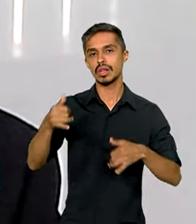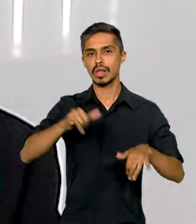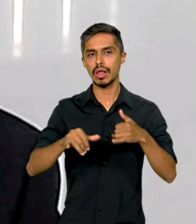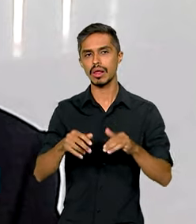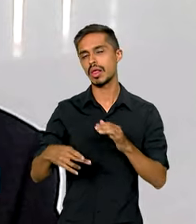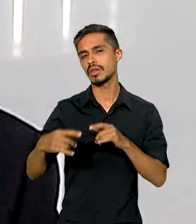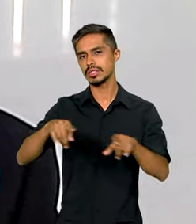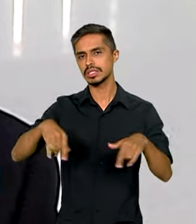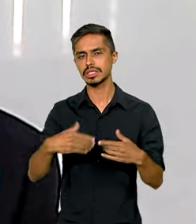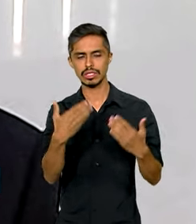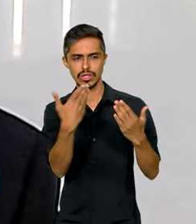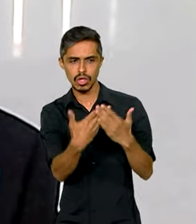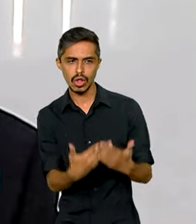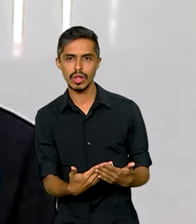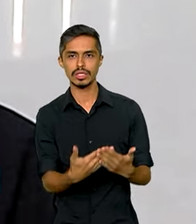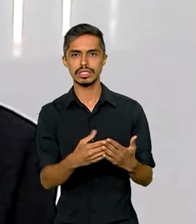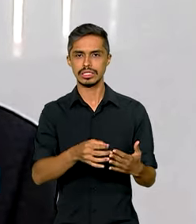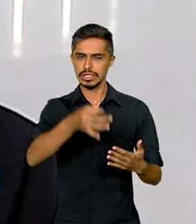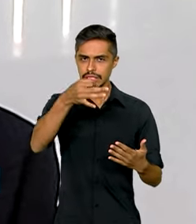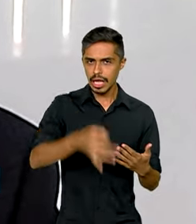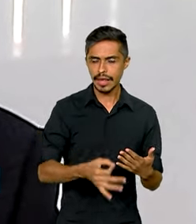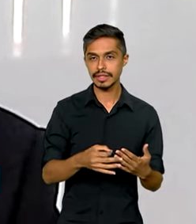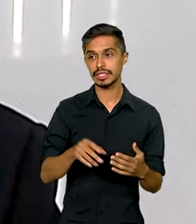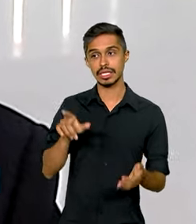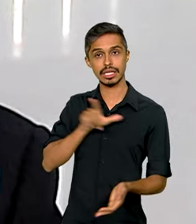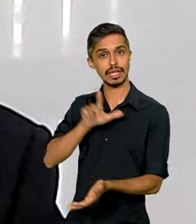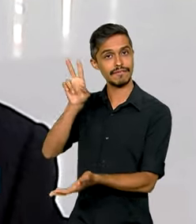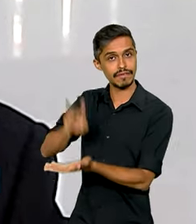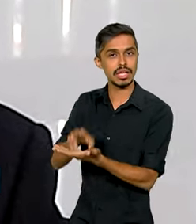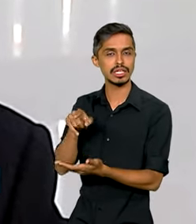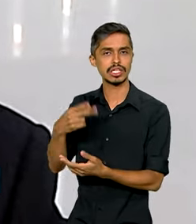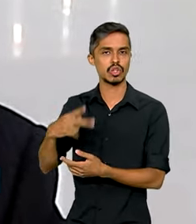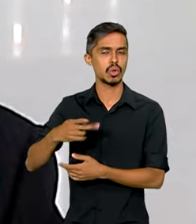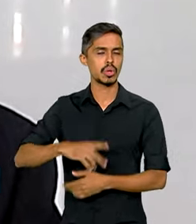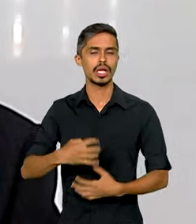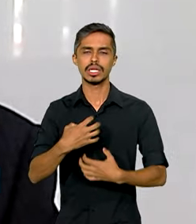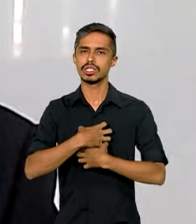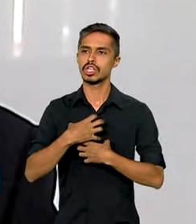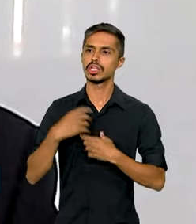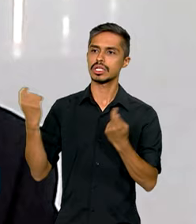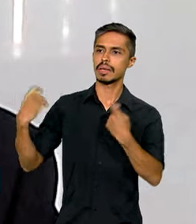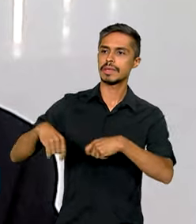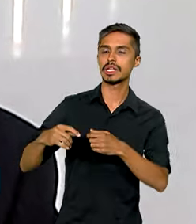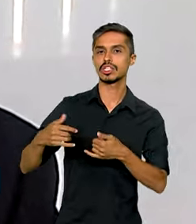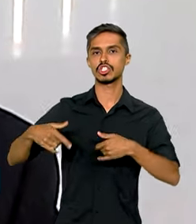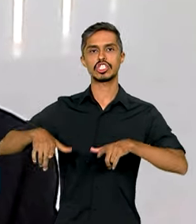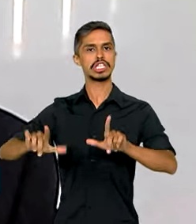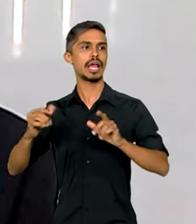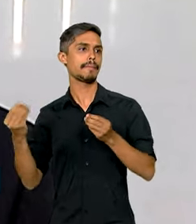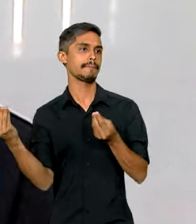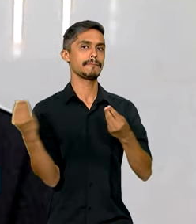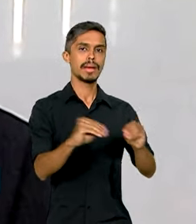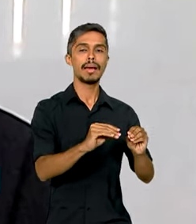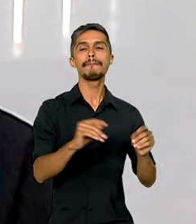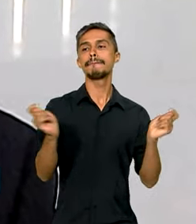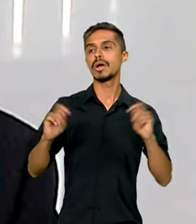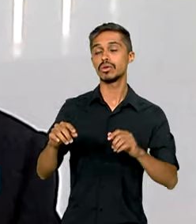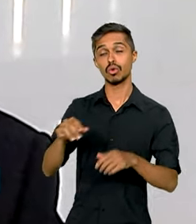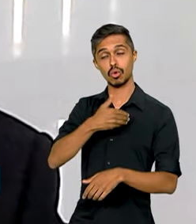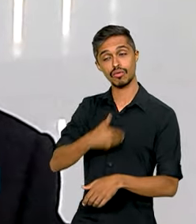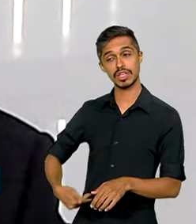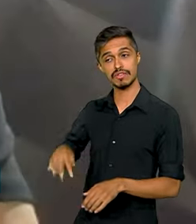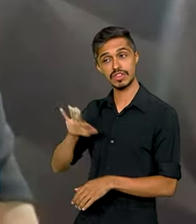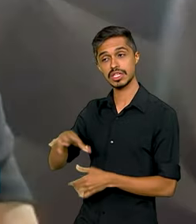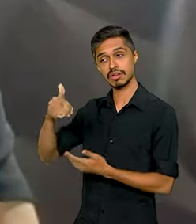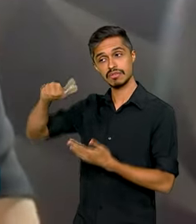especializados que vão ser eh reconhecidos né vão ter sua capacidade de de certificação reconhecida também pelo próprio